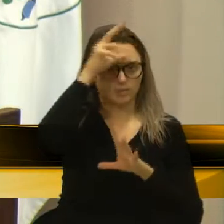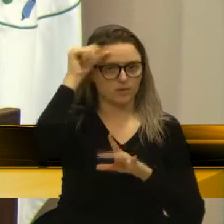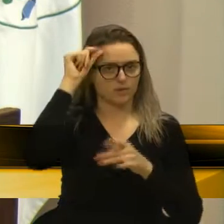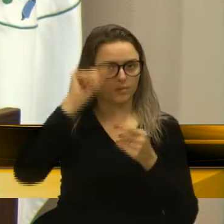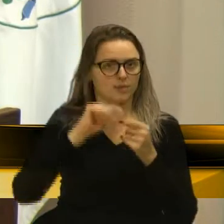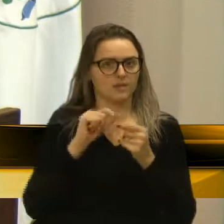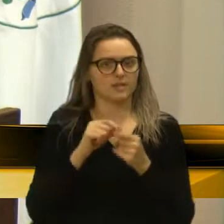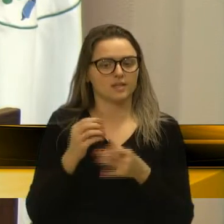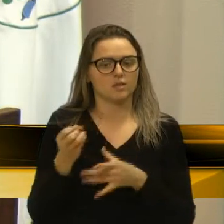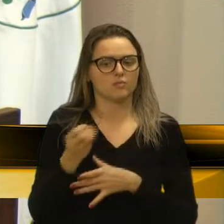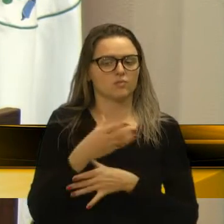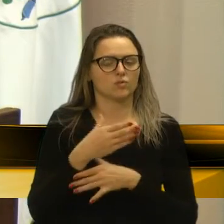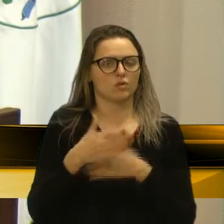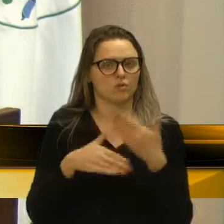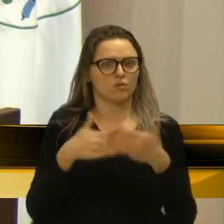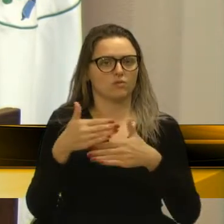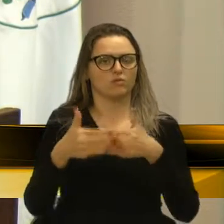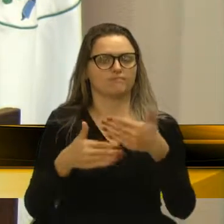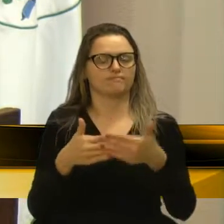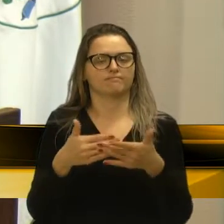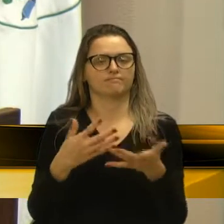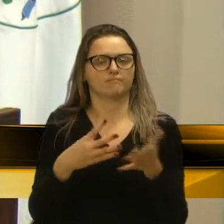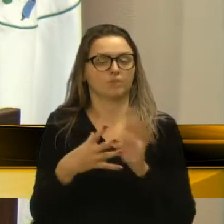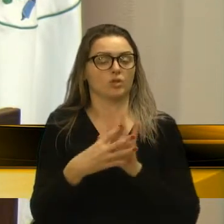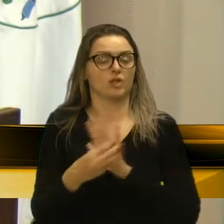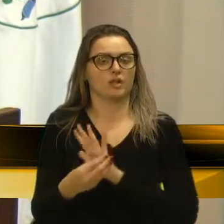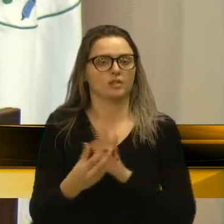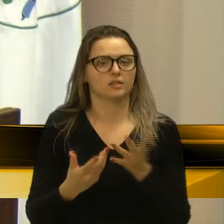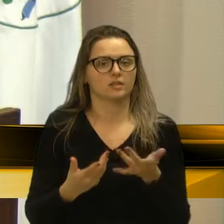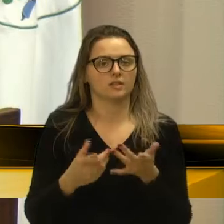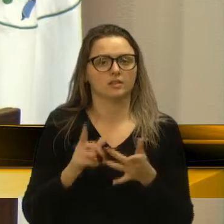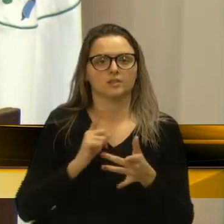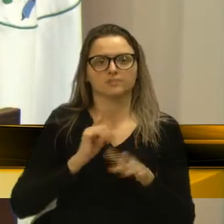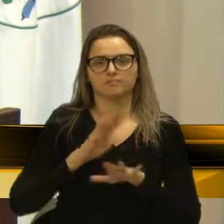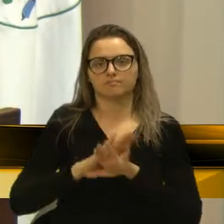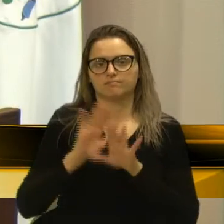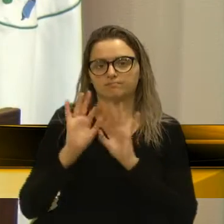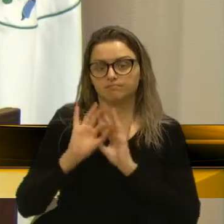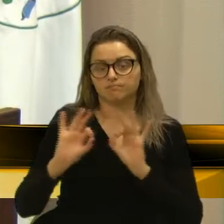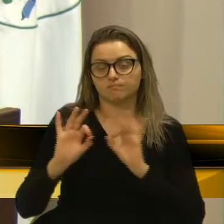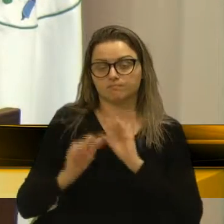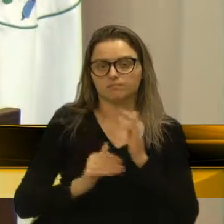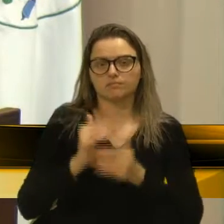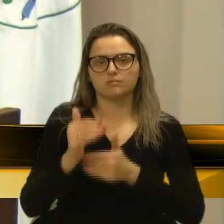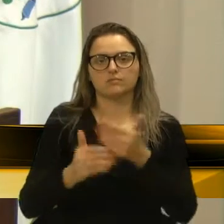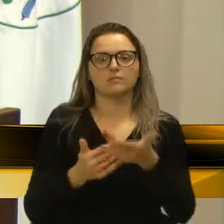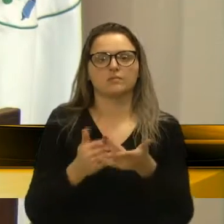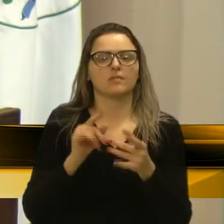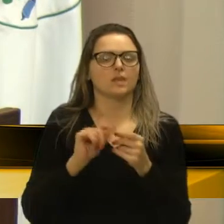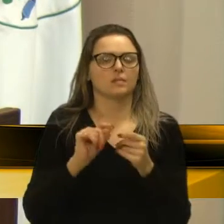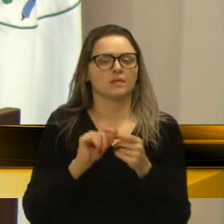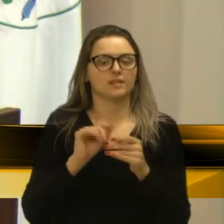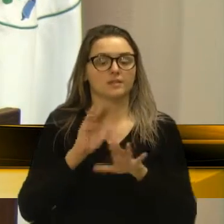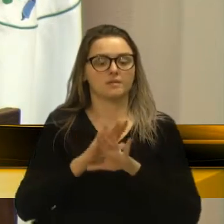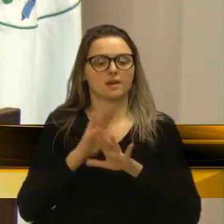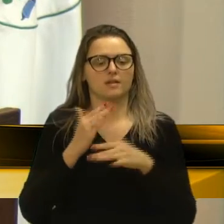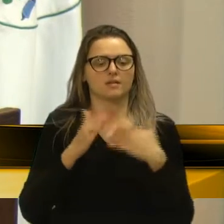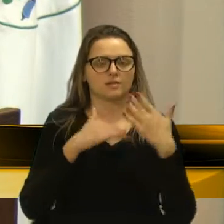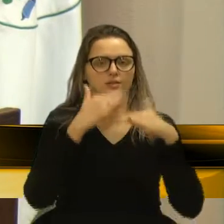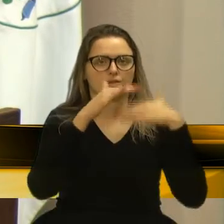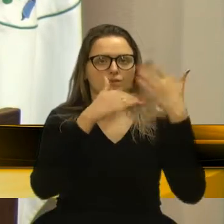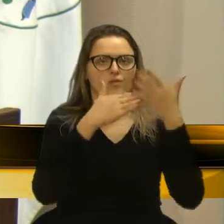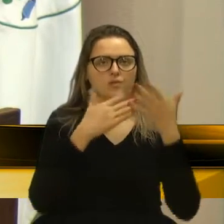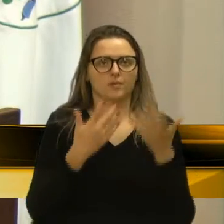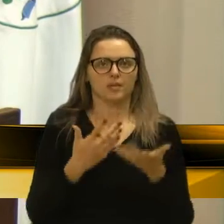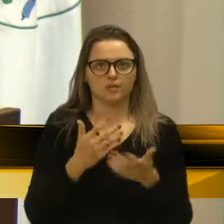o processo? Por que não? Para simplificar o processo, para tornar mais produtivo,